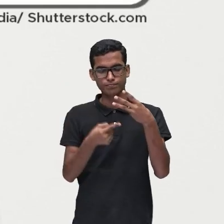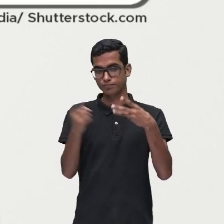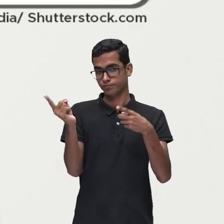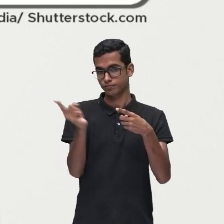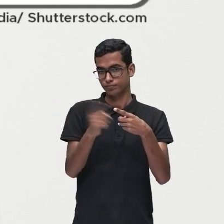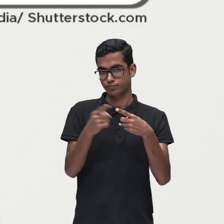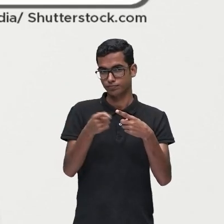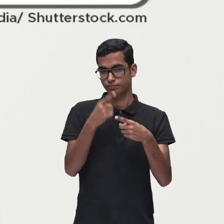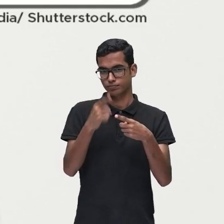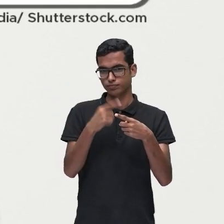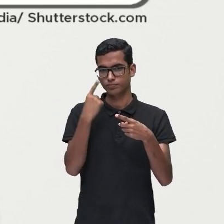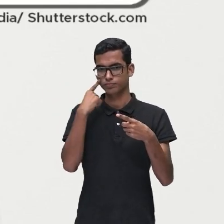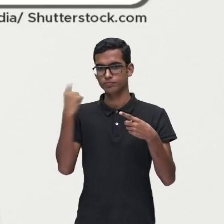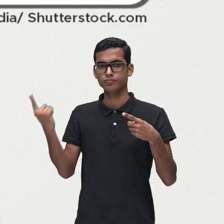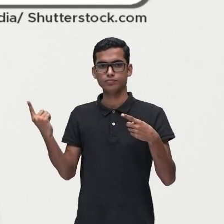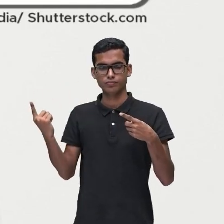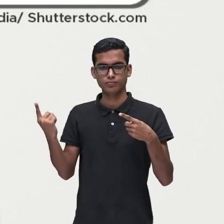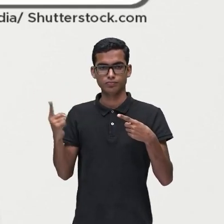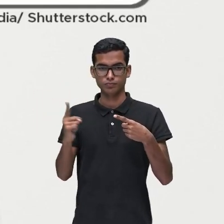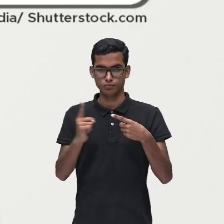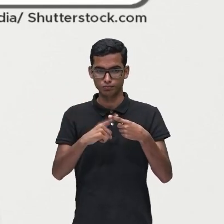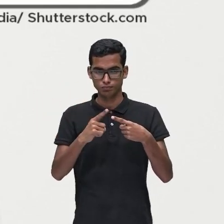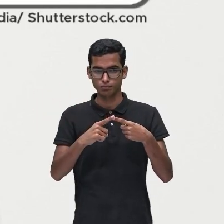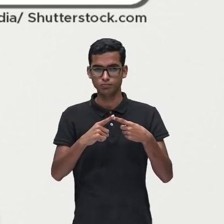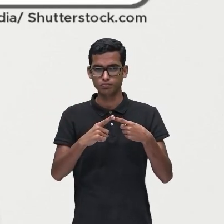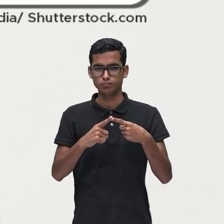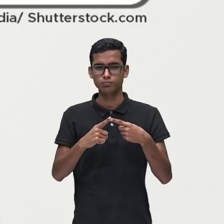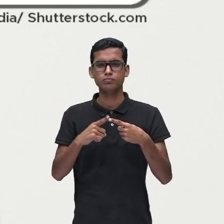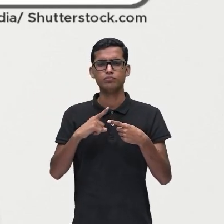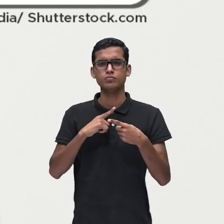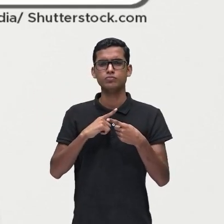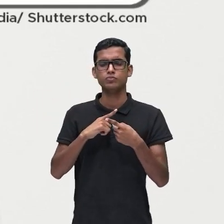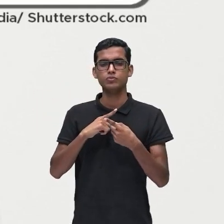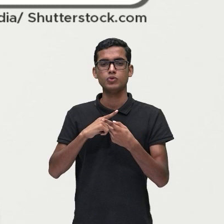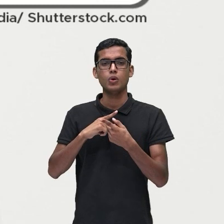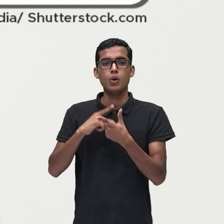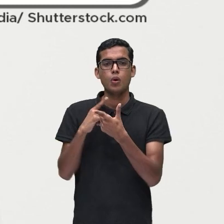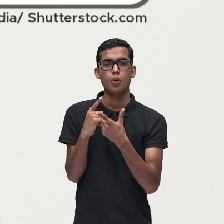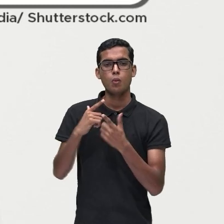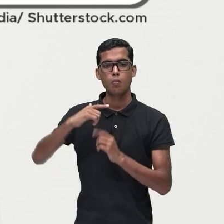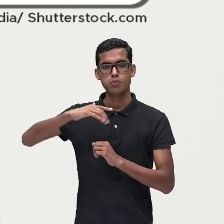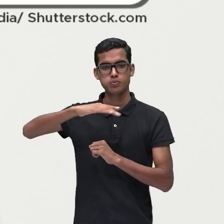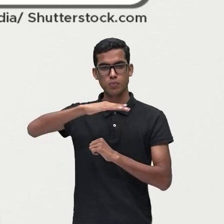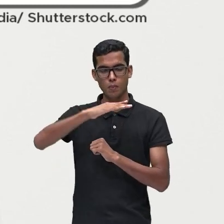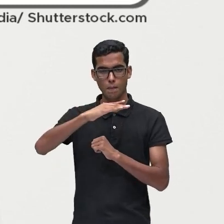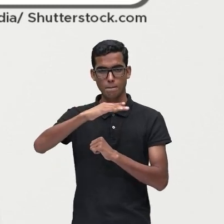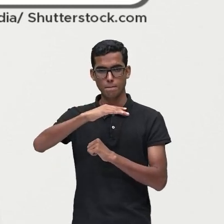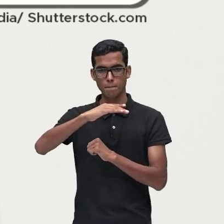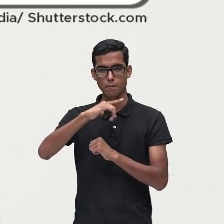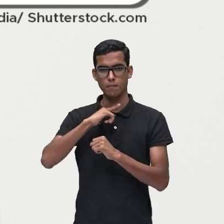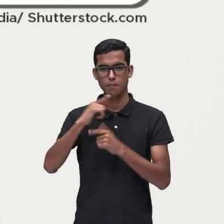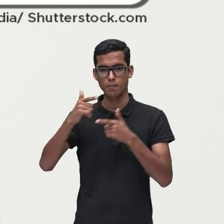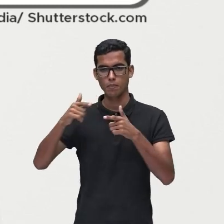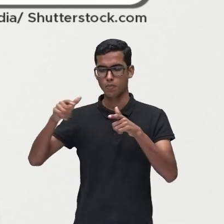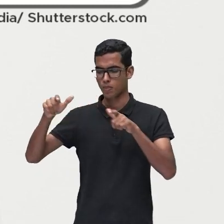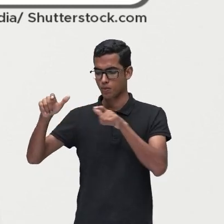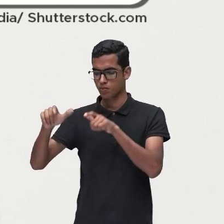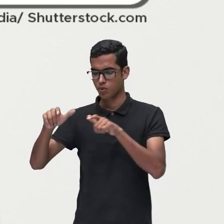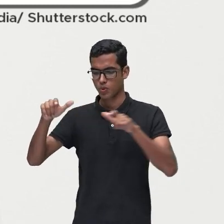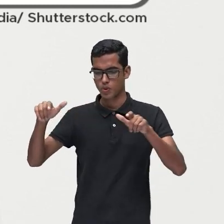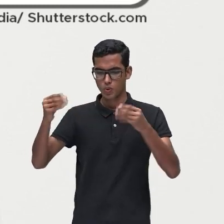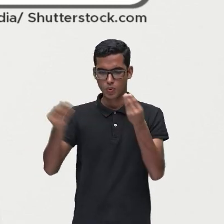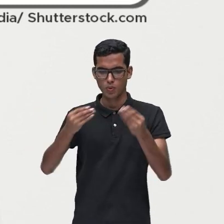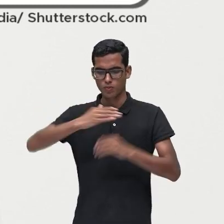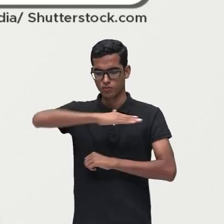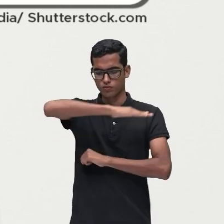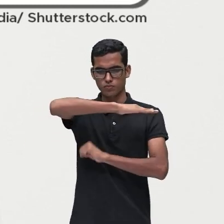interfixas. Nas alavancas interfixas, o ponto de apoio fica entre o ponto onde se aplica a força